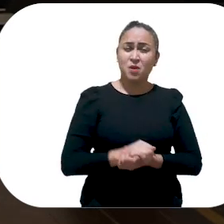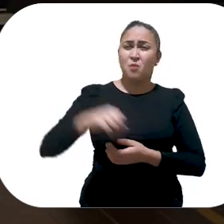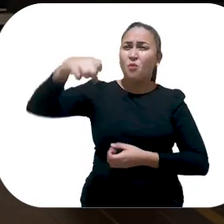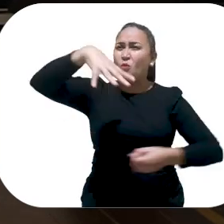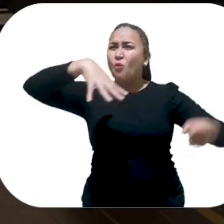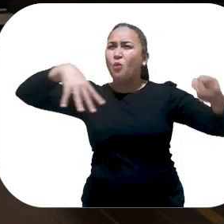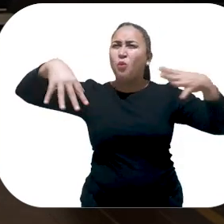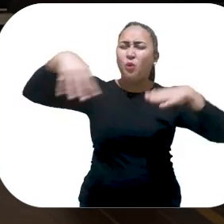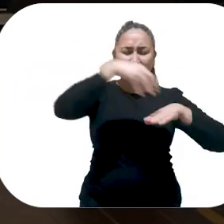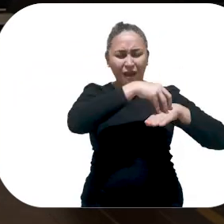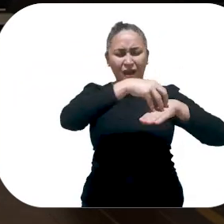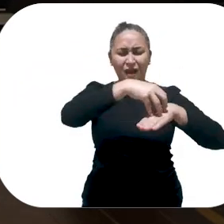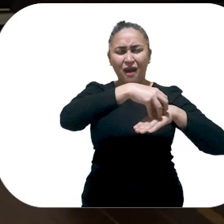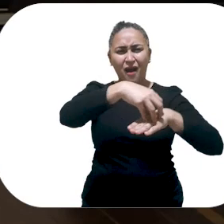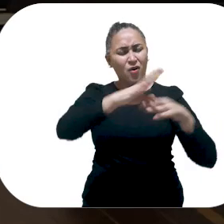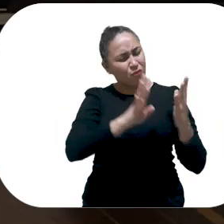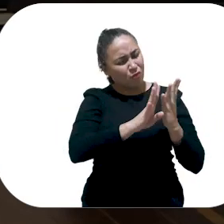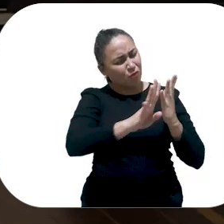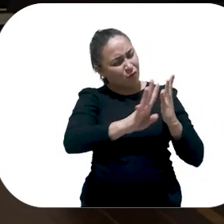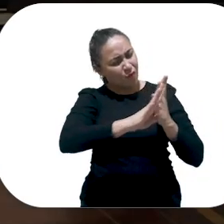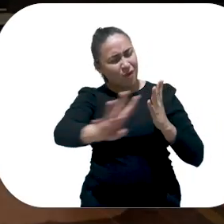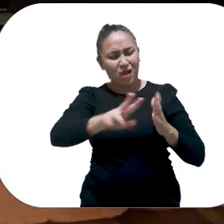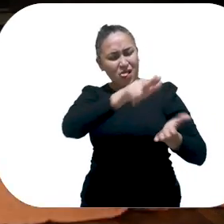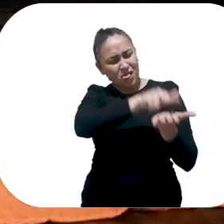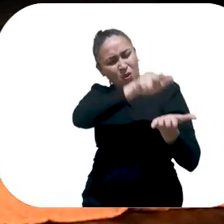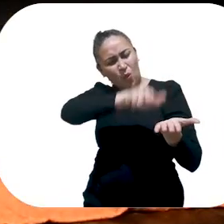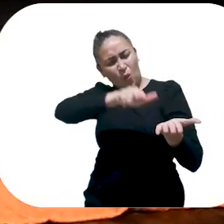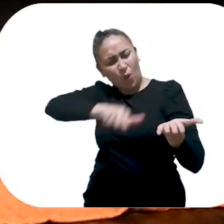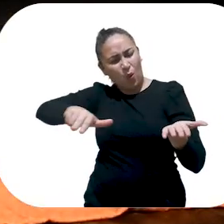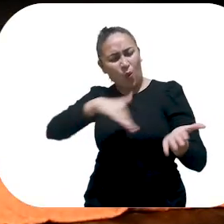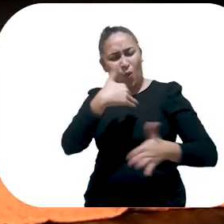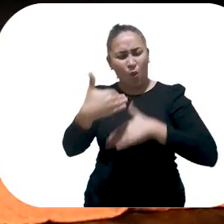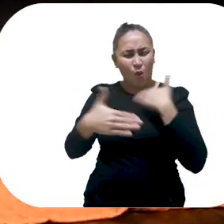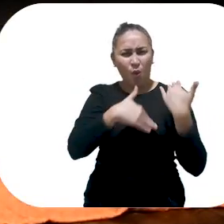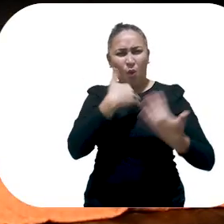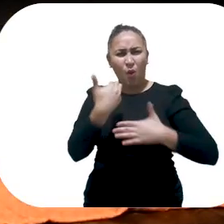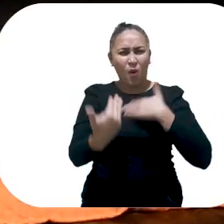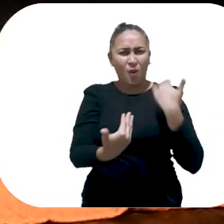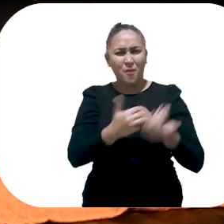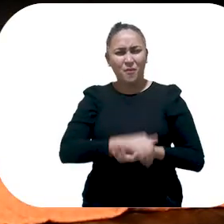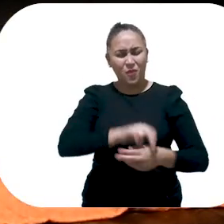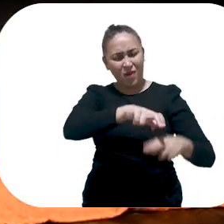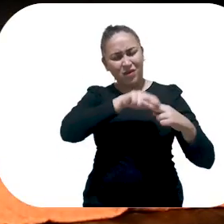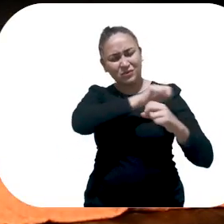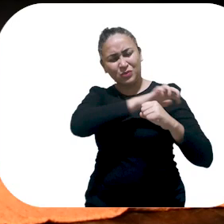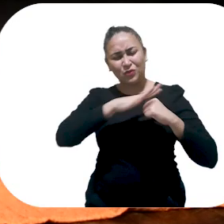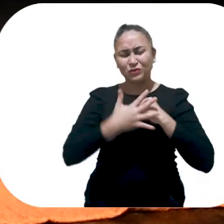ambulâncias, filas de corpos, corpos empilhados, contêineres refrigerados com corpos vítimas do Covid.